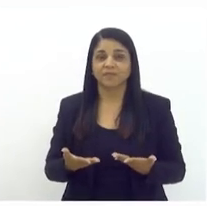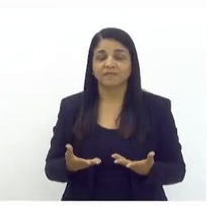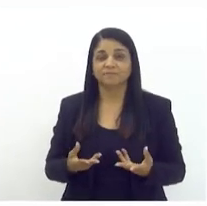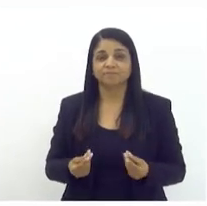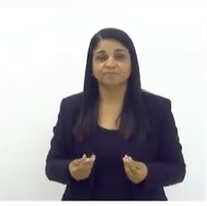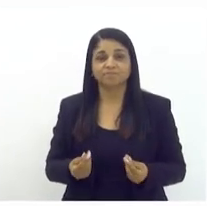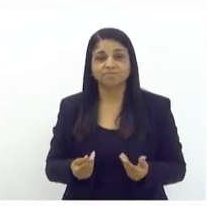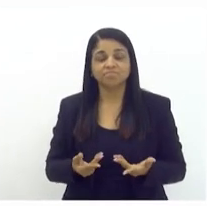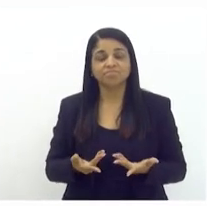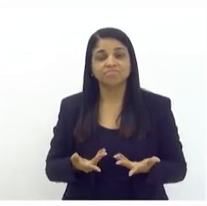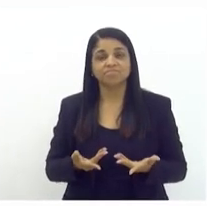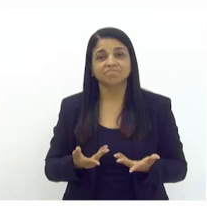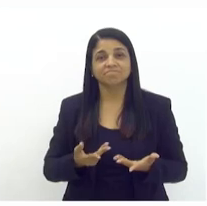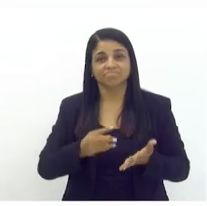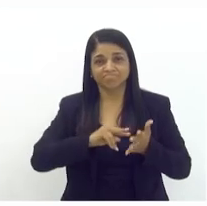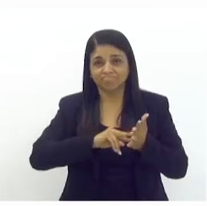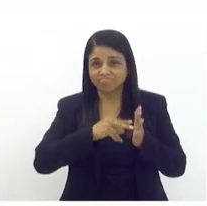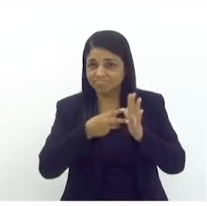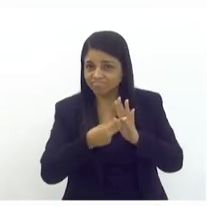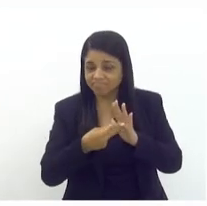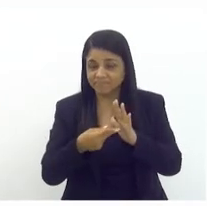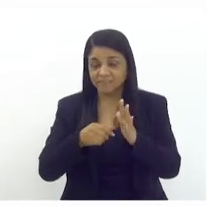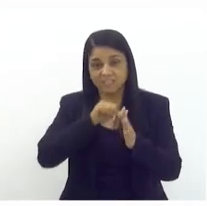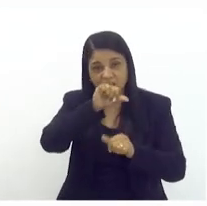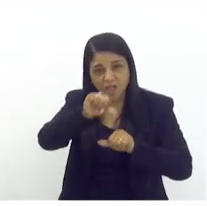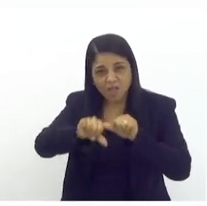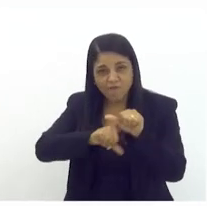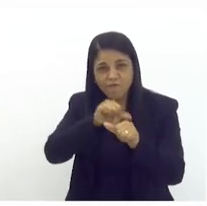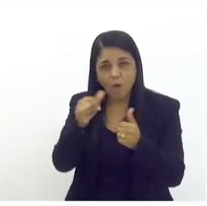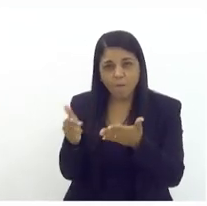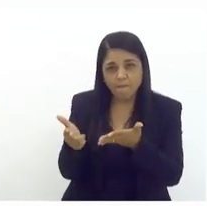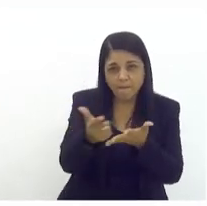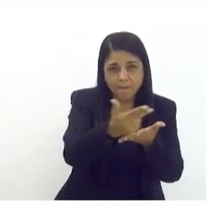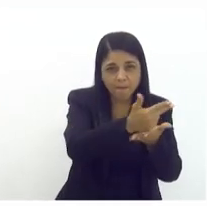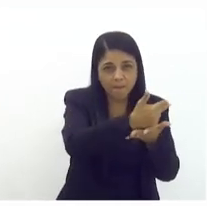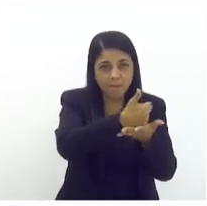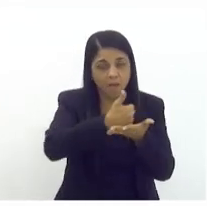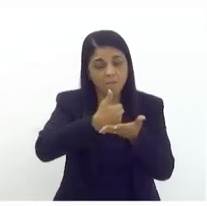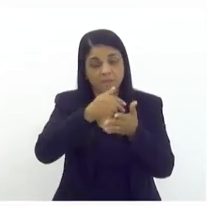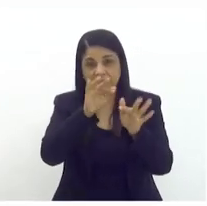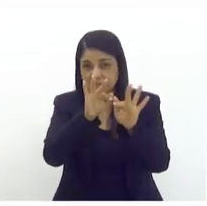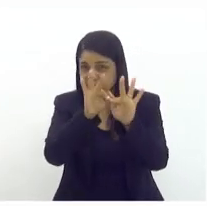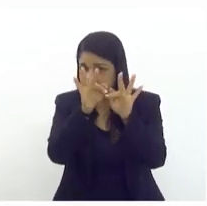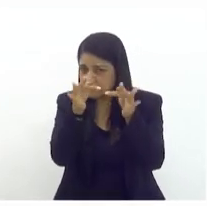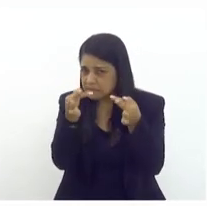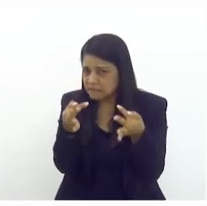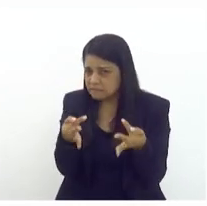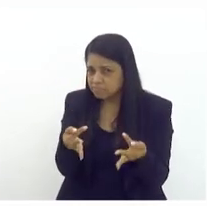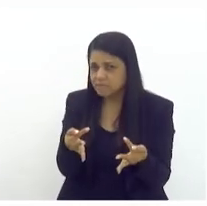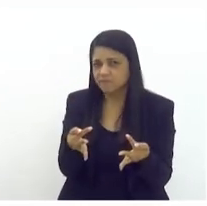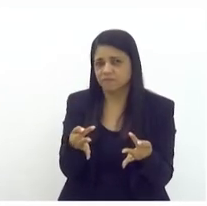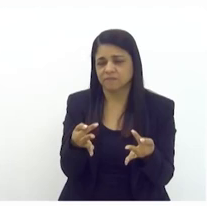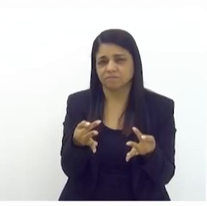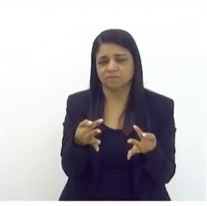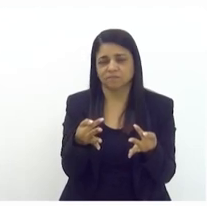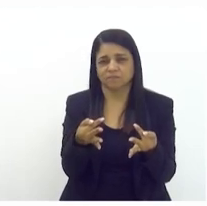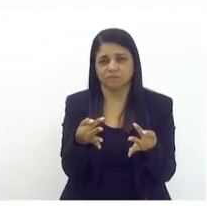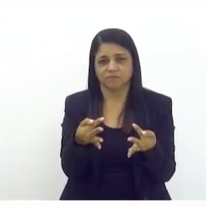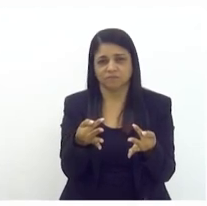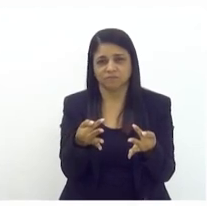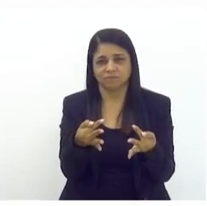na Essência essa reforma que na verdade é uma simplificação das